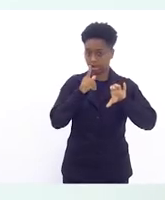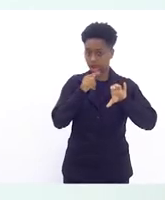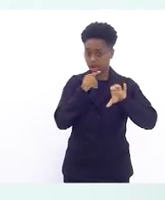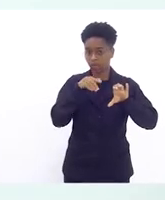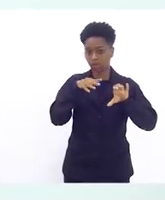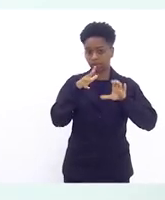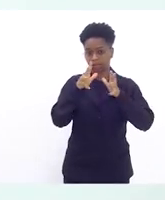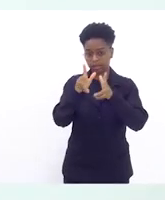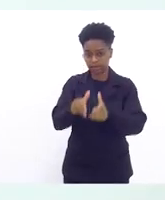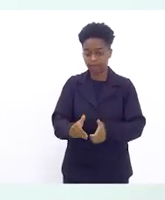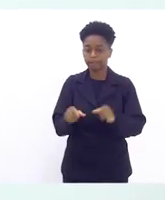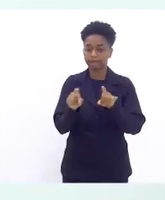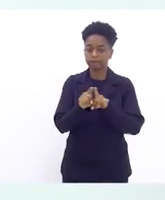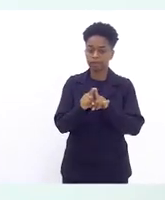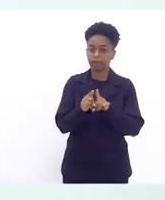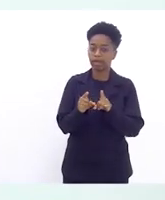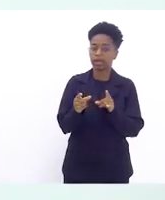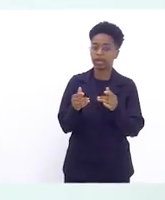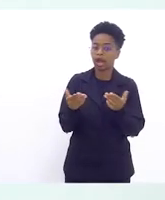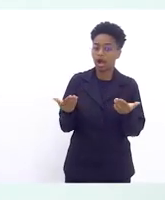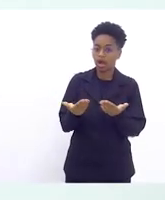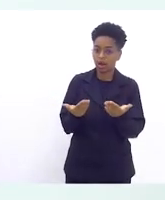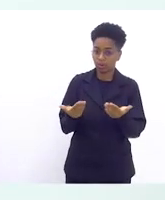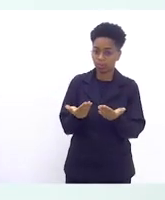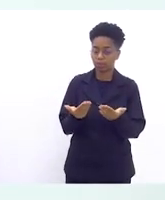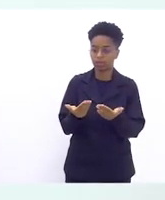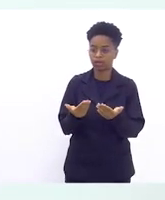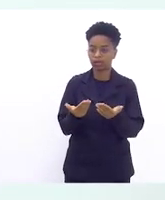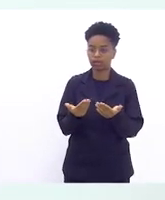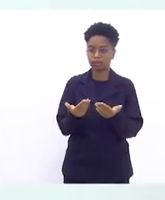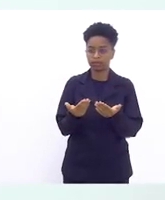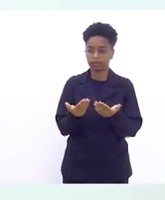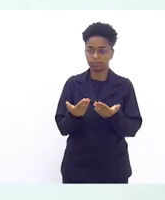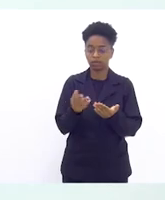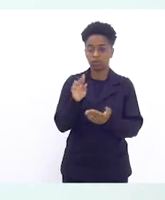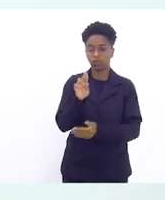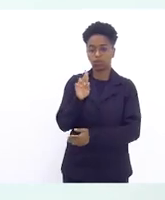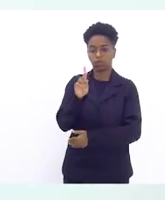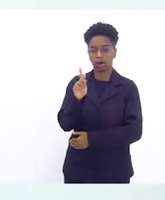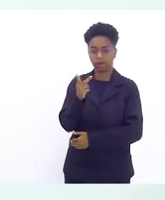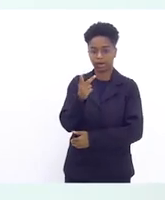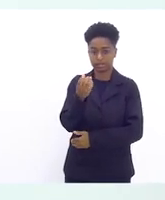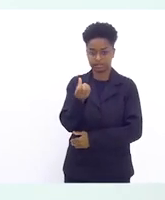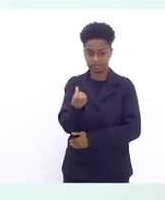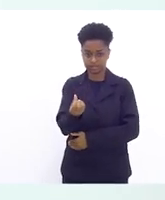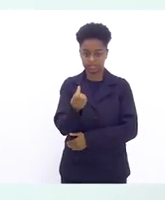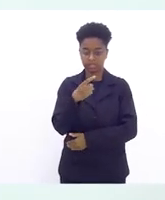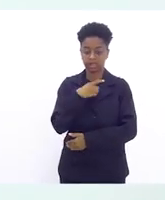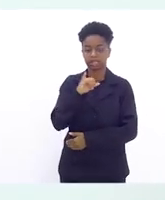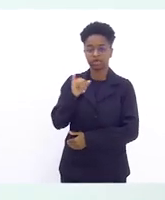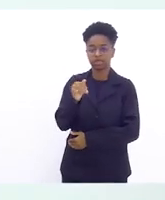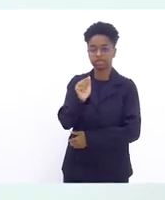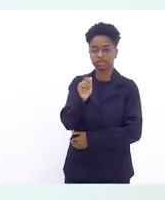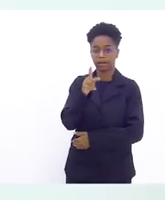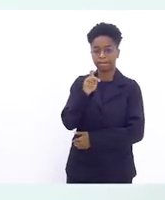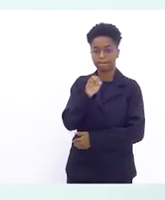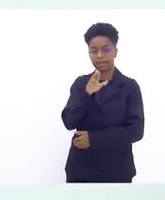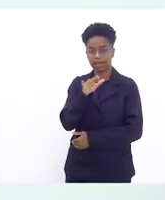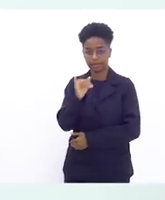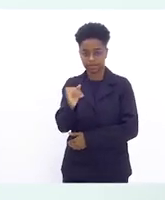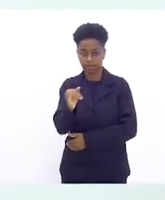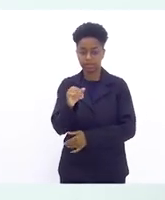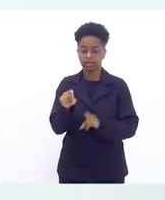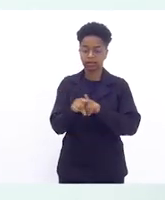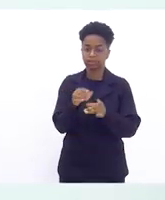é agora tem também os municípios que dá o HCG que inclui aqui Japeri com a minha amiga Meire Talia